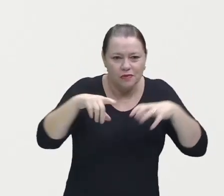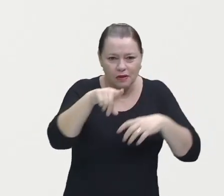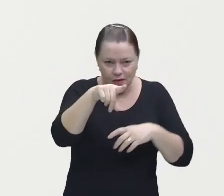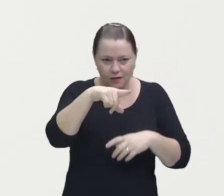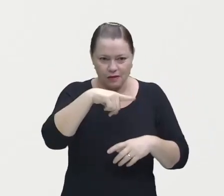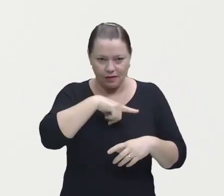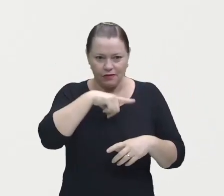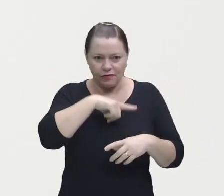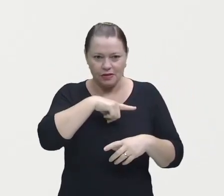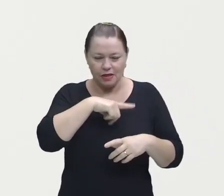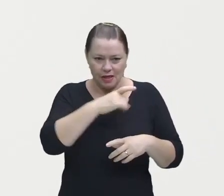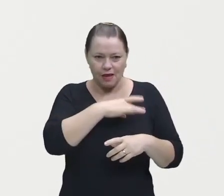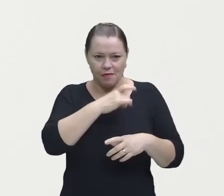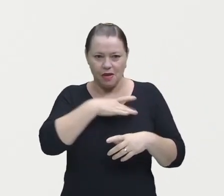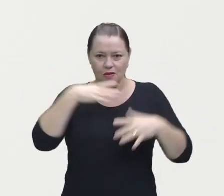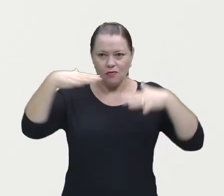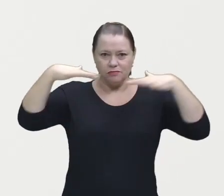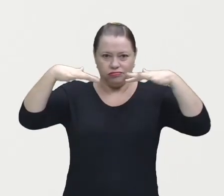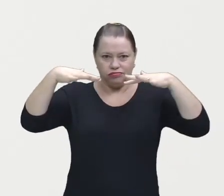medo do barulho do trovão?